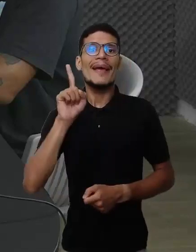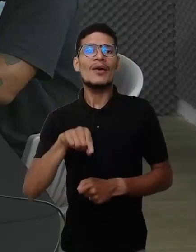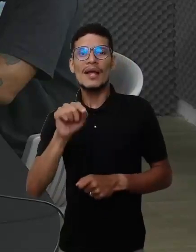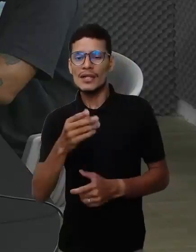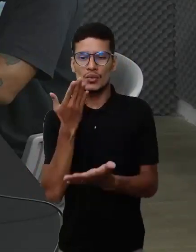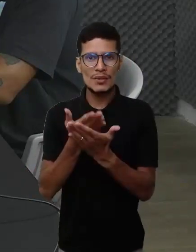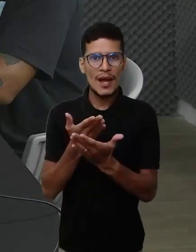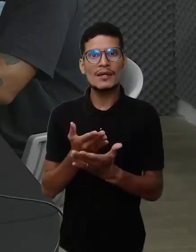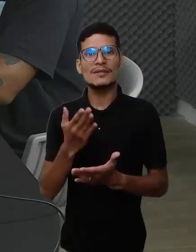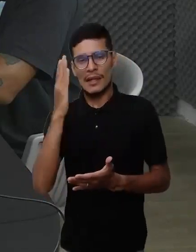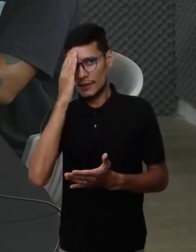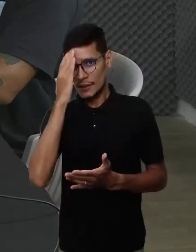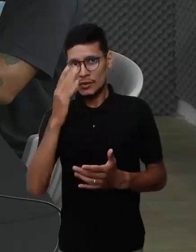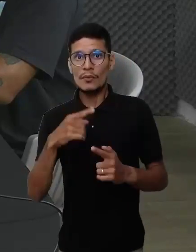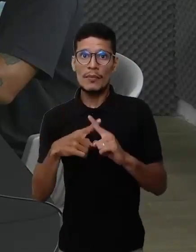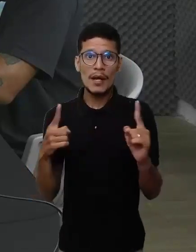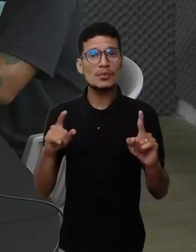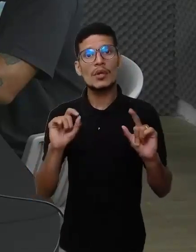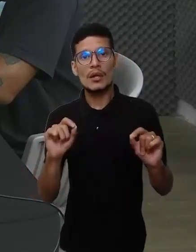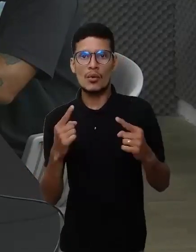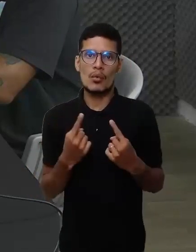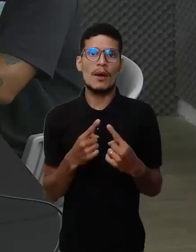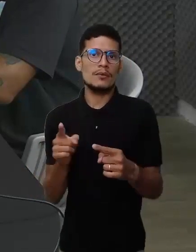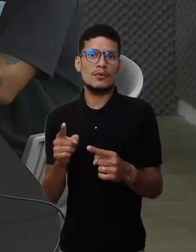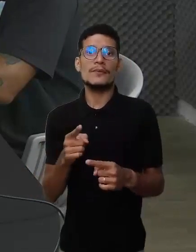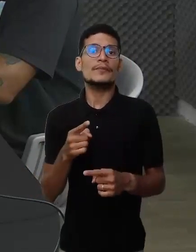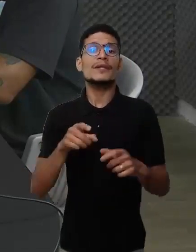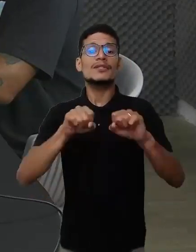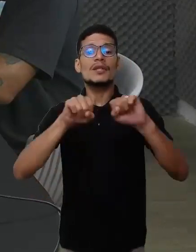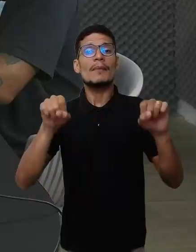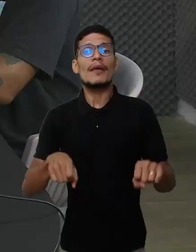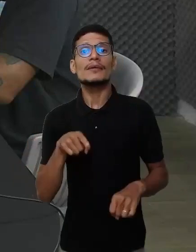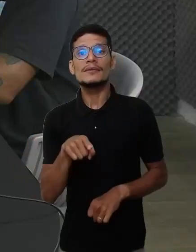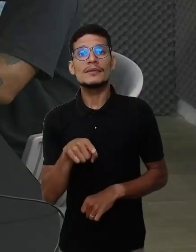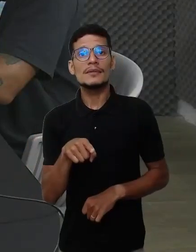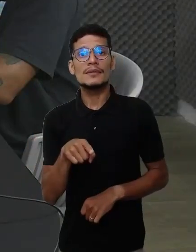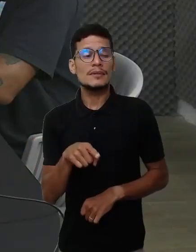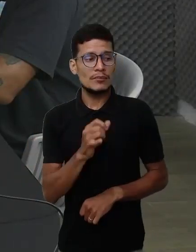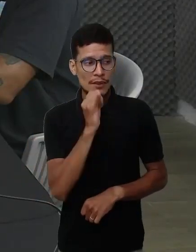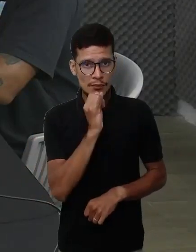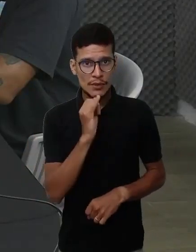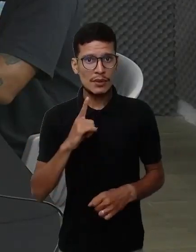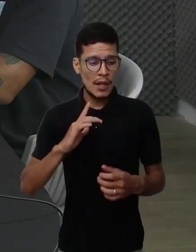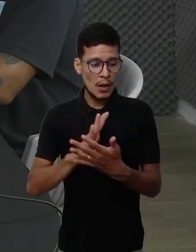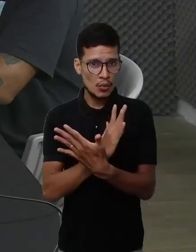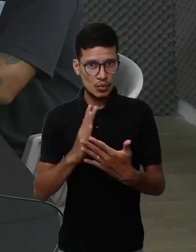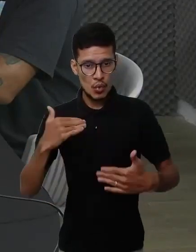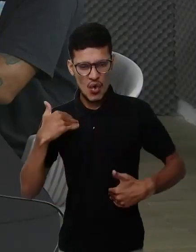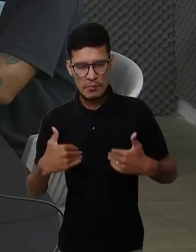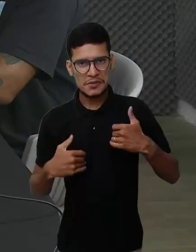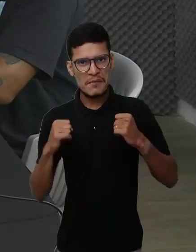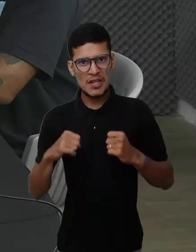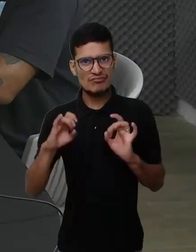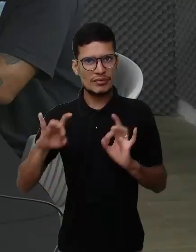compreendido, mas também combatido. Né? Que sistema é esse? Que permite que determinados corpos sejam